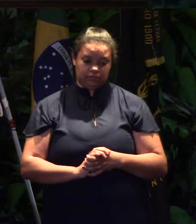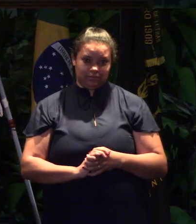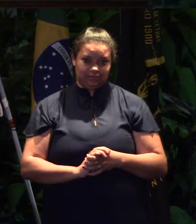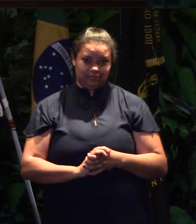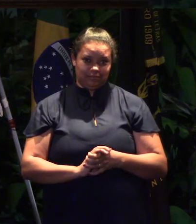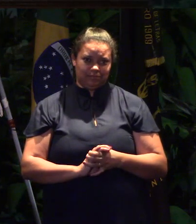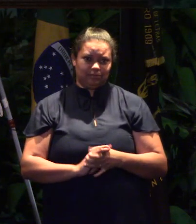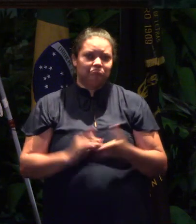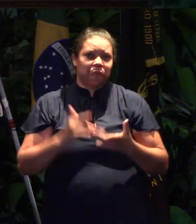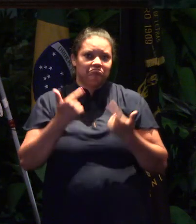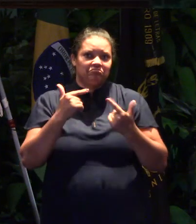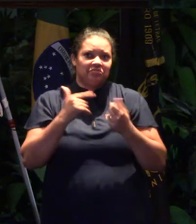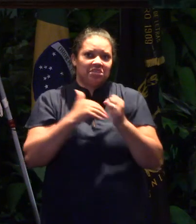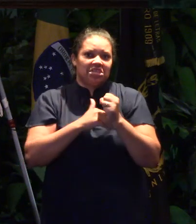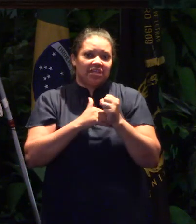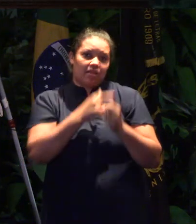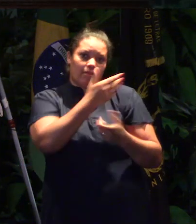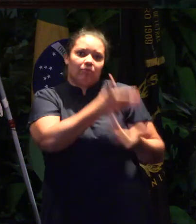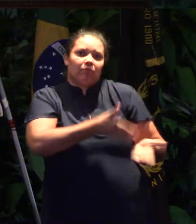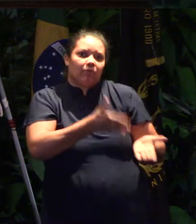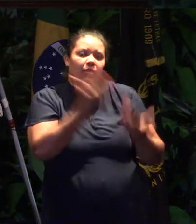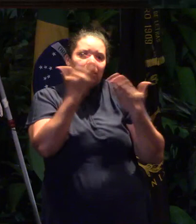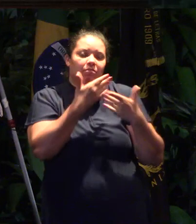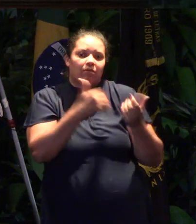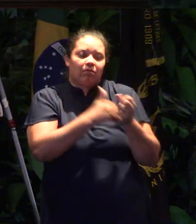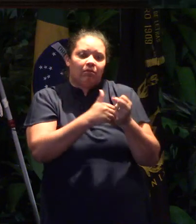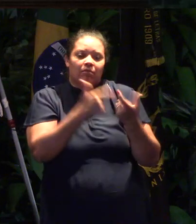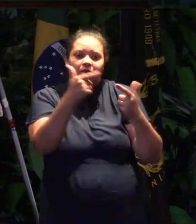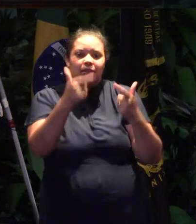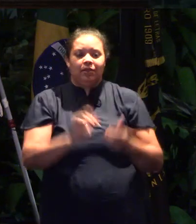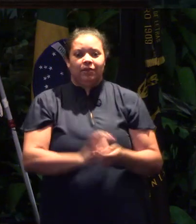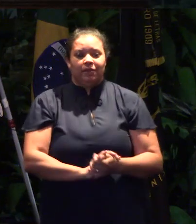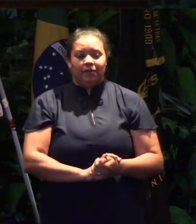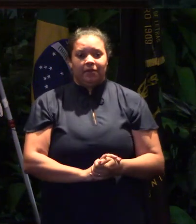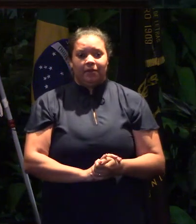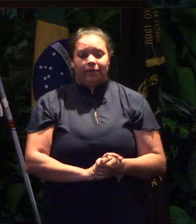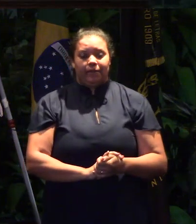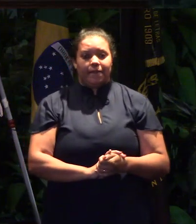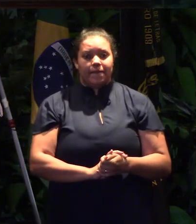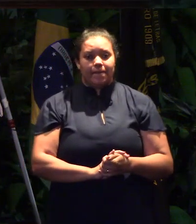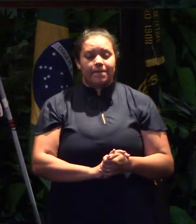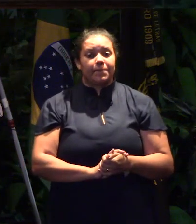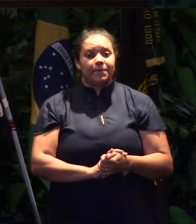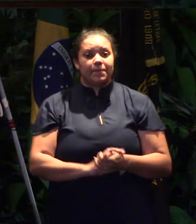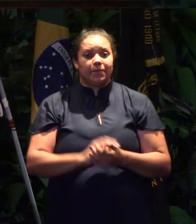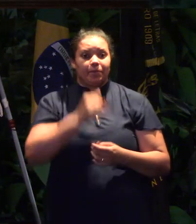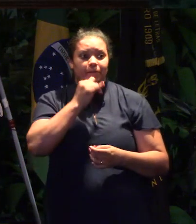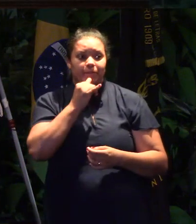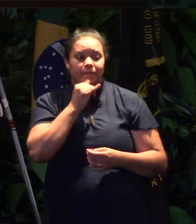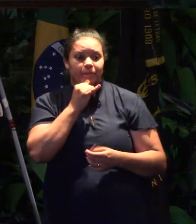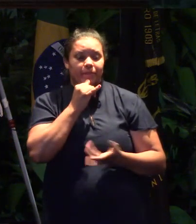que não tem muito mistério. Aí alguém fala, não tem para você, porque vive para nós. Mas assim, o que eu acho é que com desinibição,